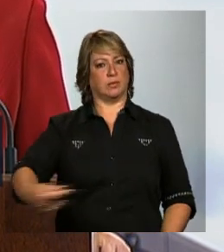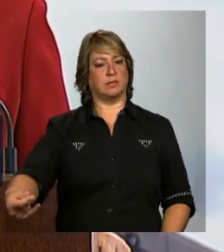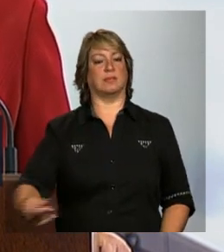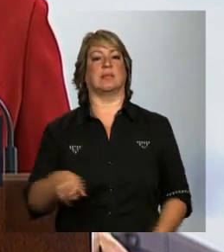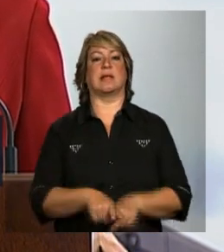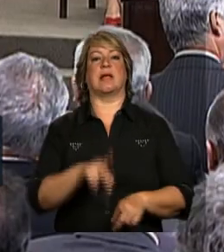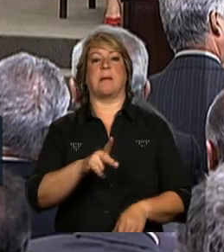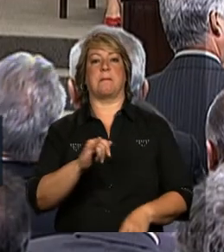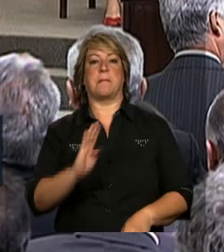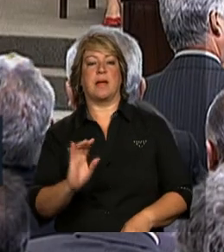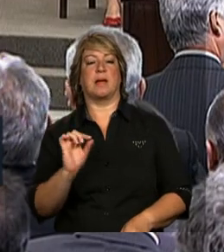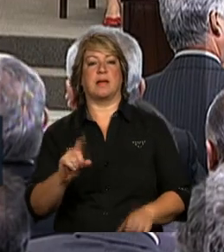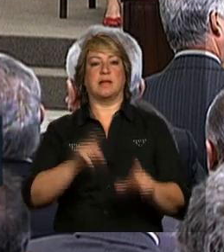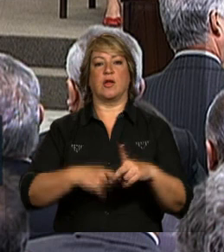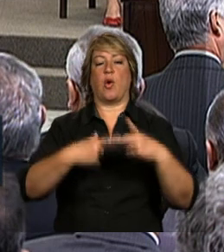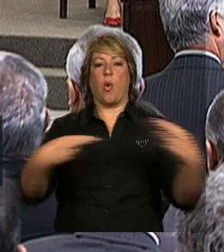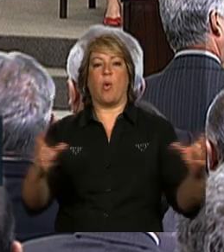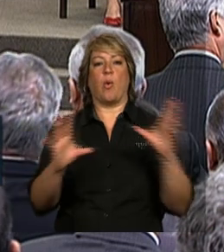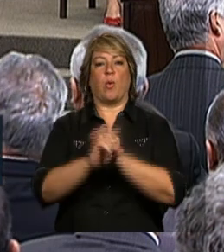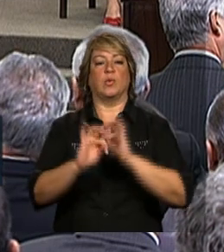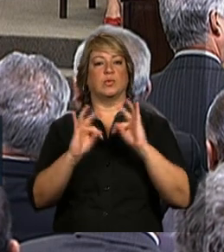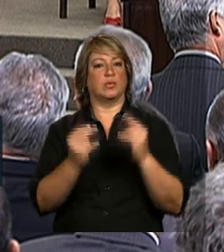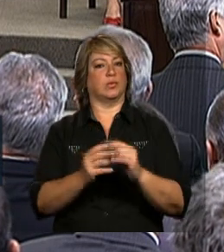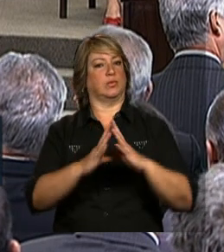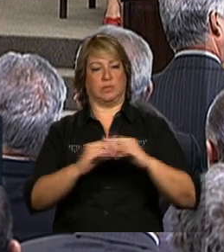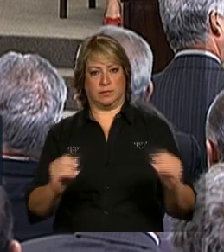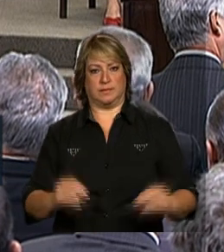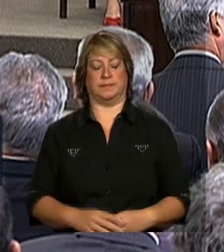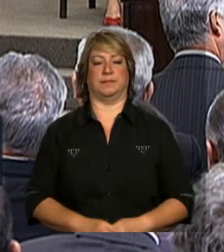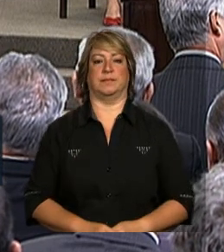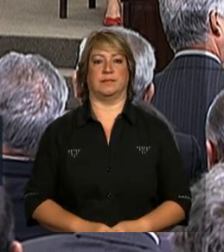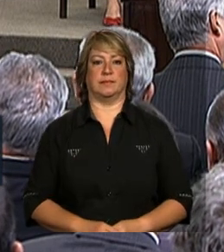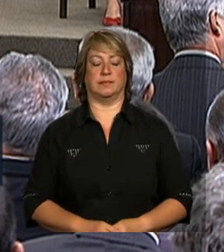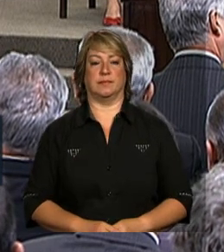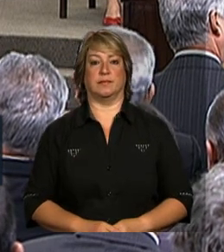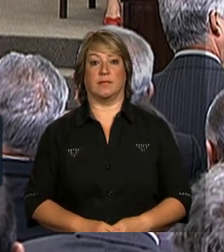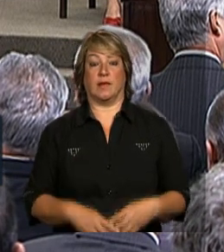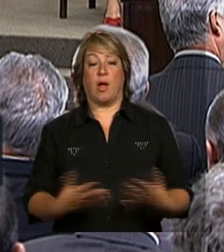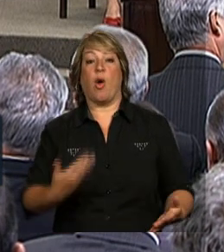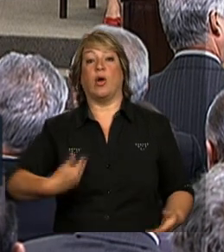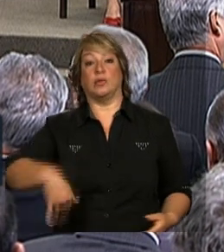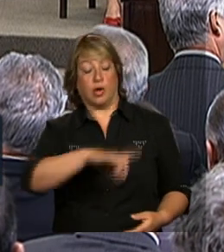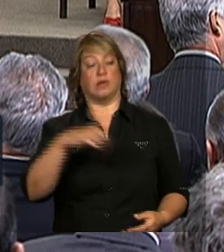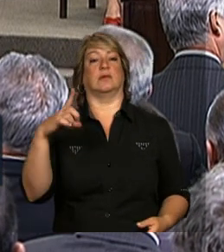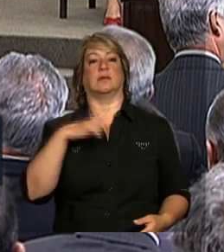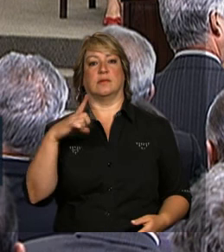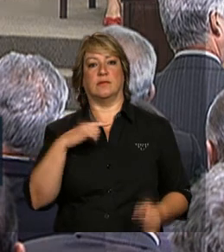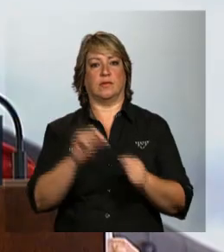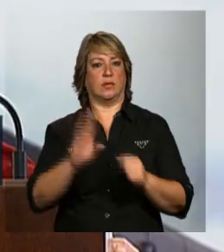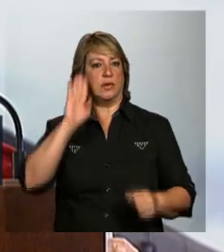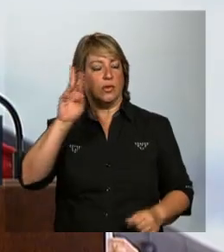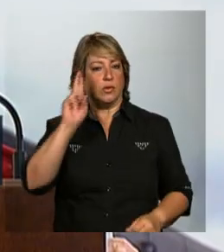dívida-pib dívida líquida sobre PIB cadente a Nova Zelândia os pelo rigoroso